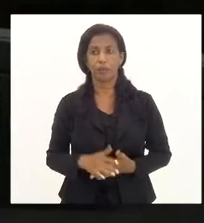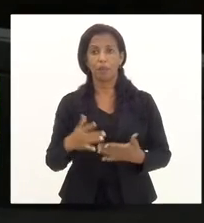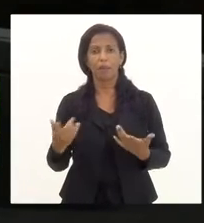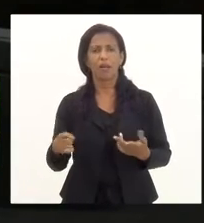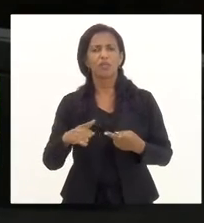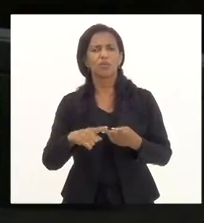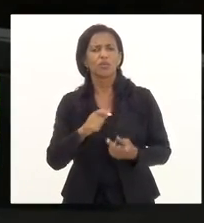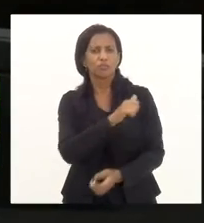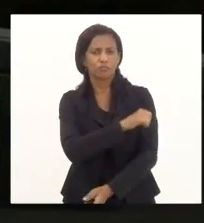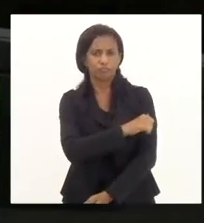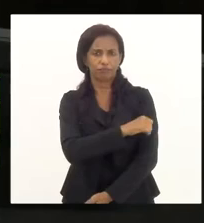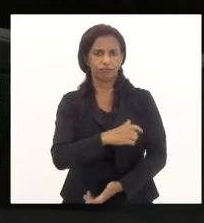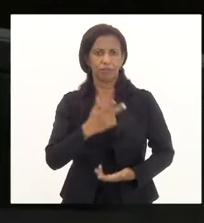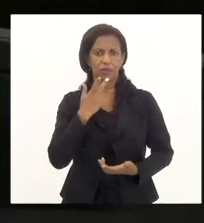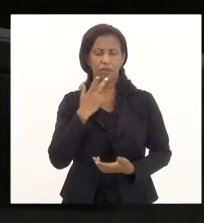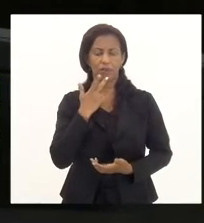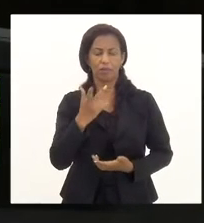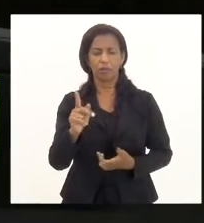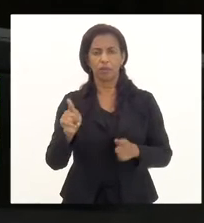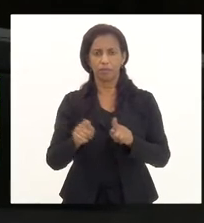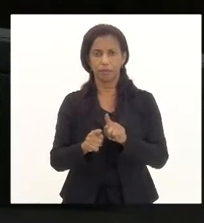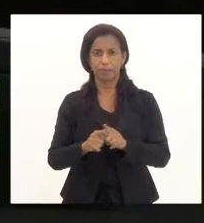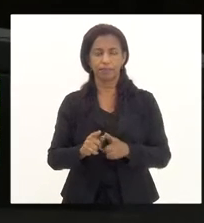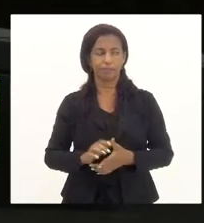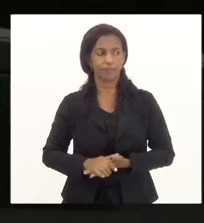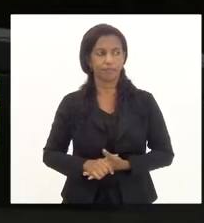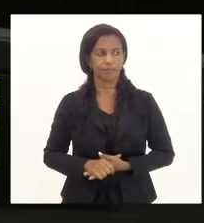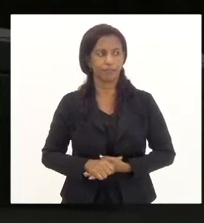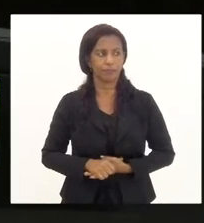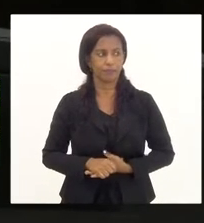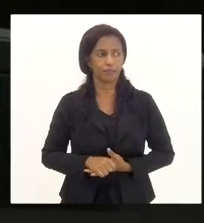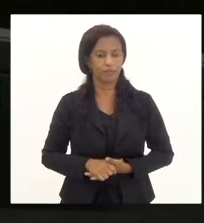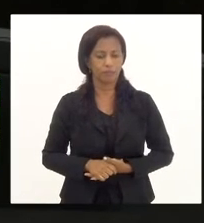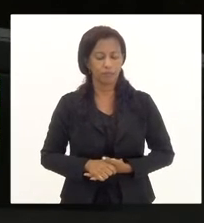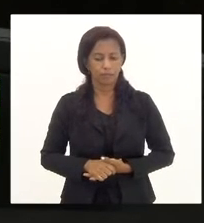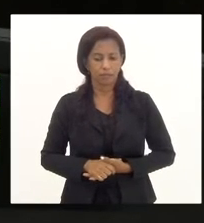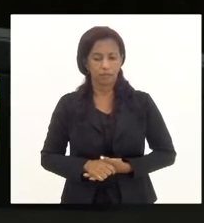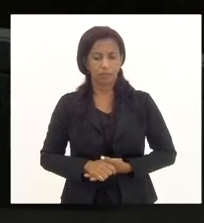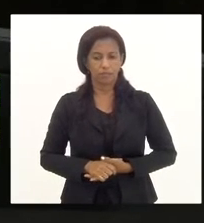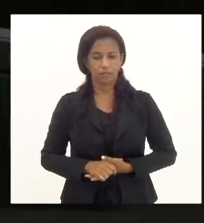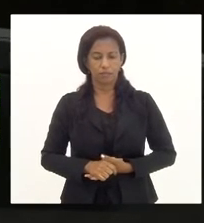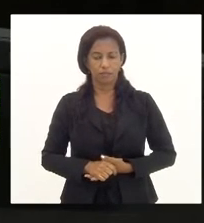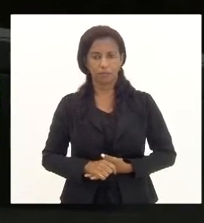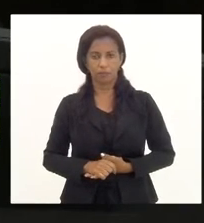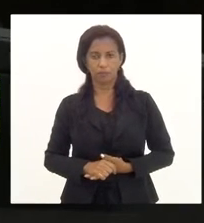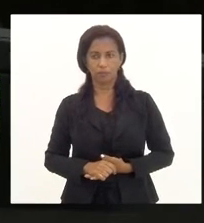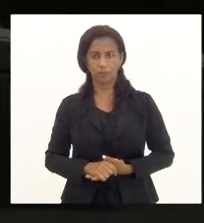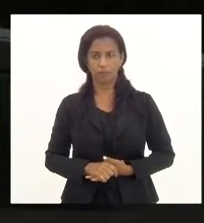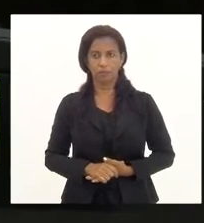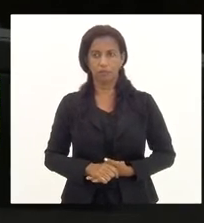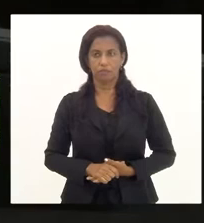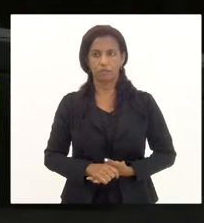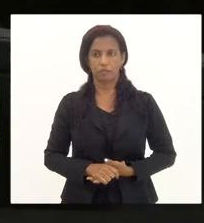enfermeira Rejane com relação a moratória é e eu eu